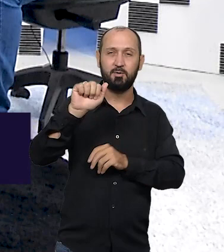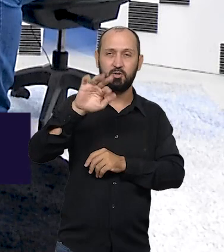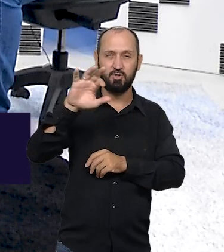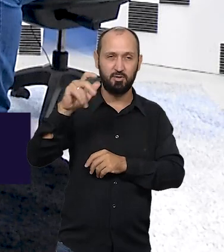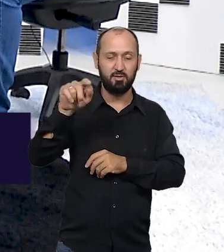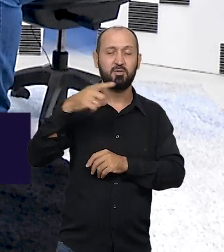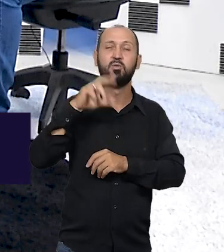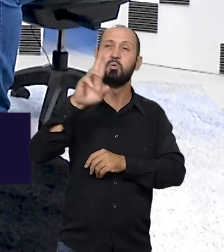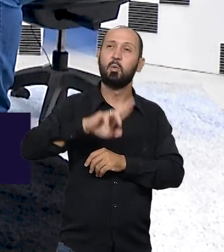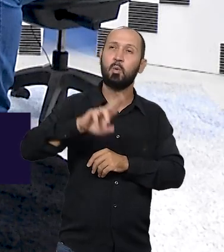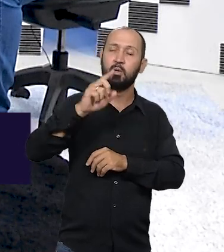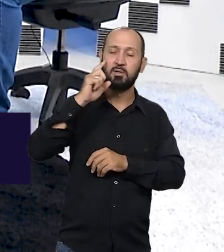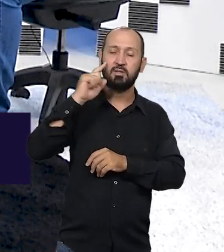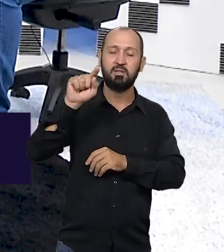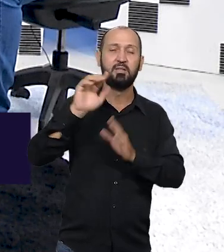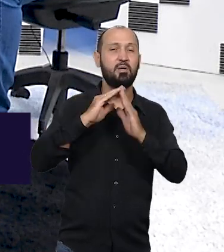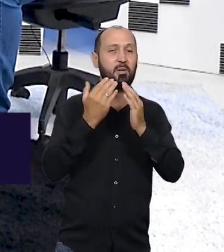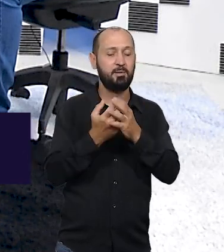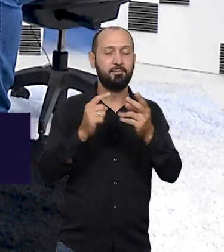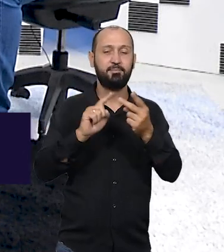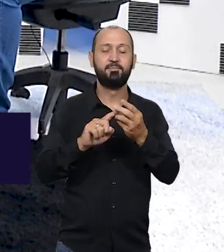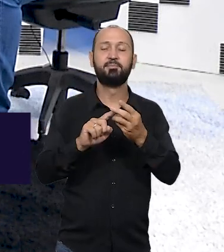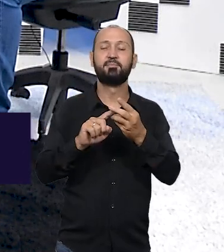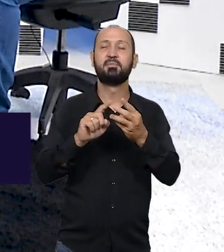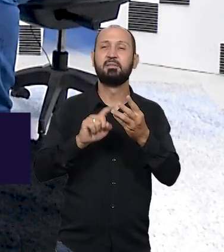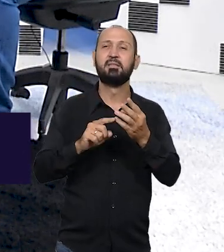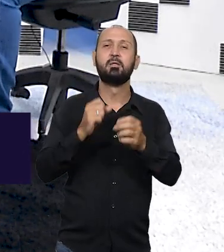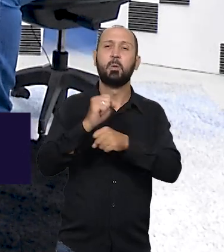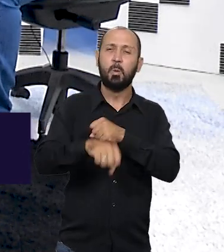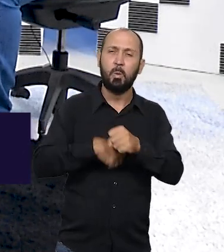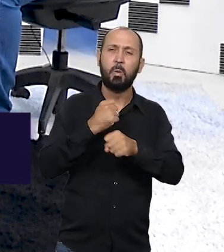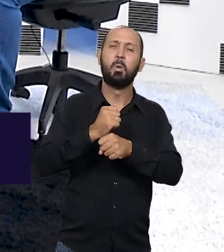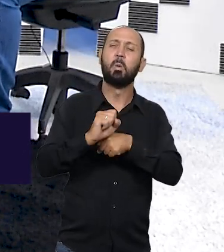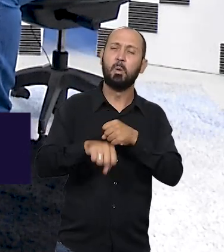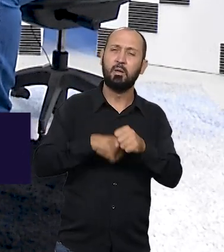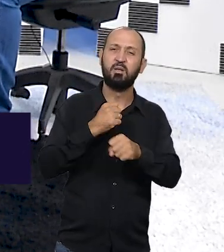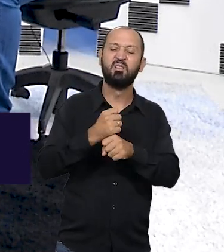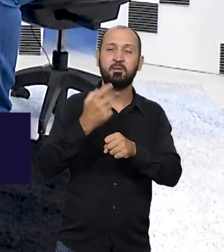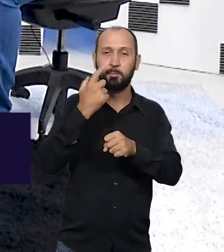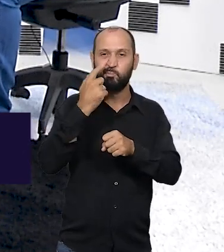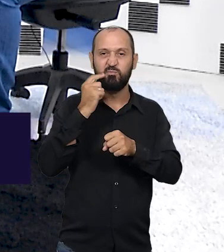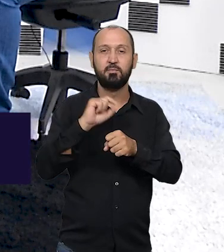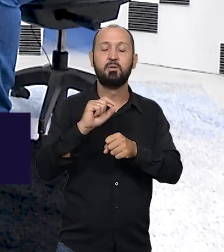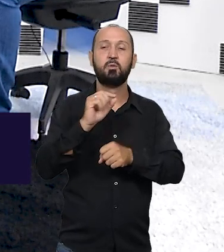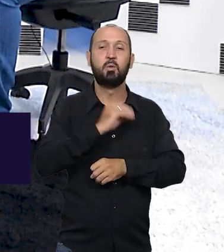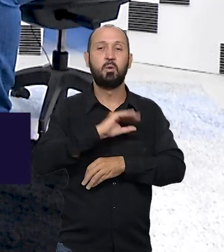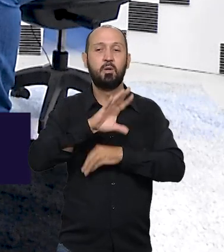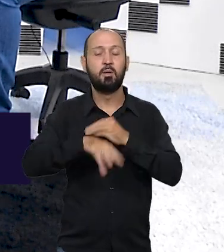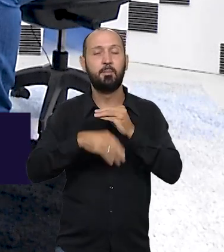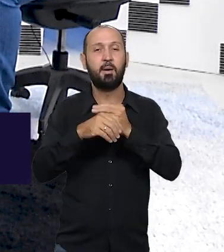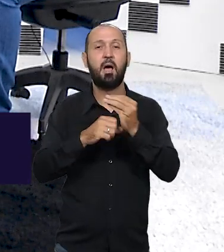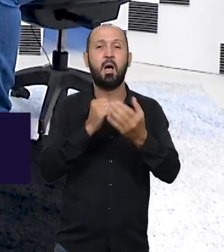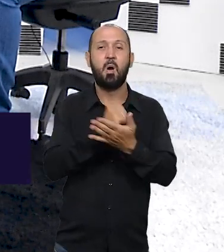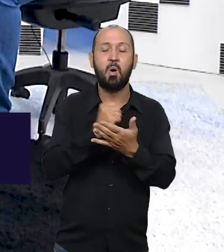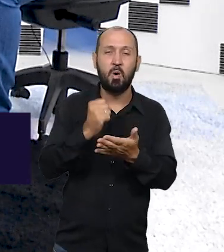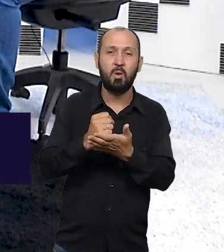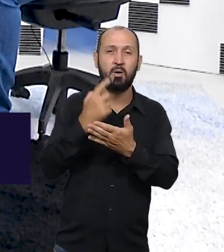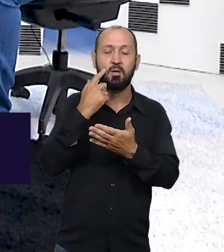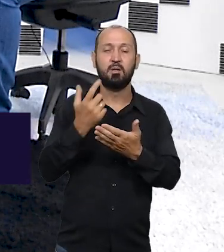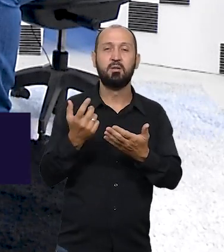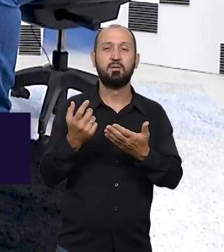nas escolas, a ideia da gente estar buscando, todo ano existe a ideia da recomposição orçamentária para a contratação